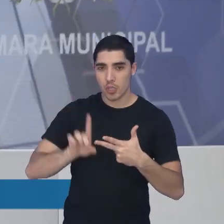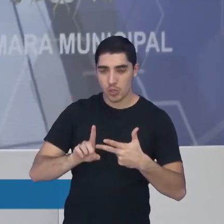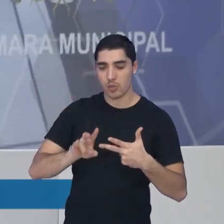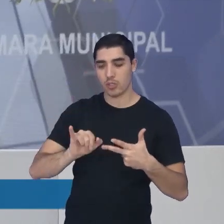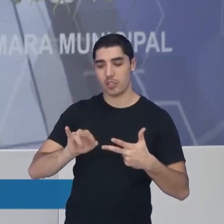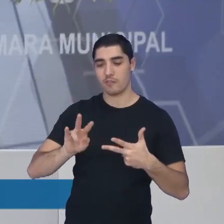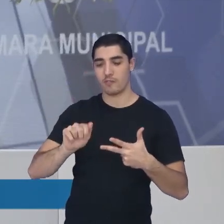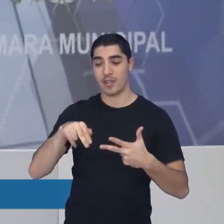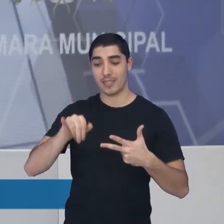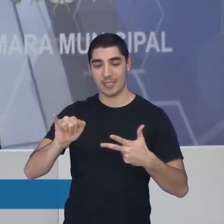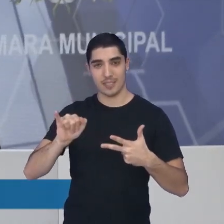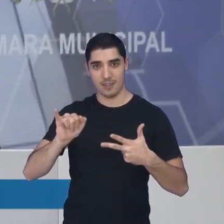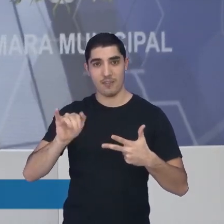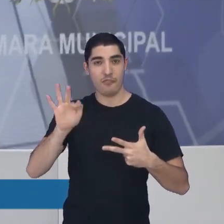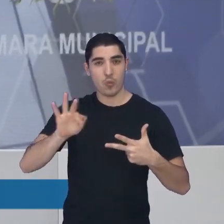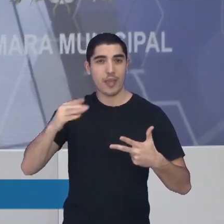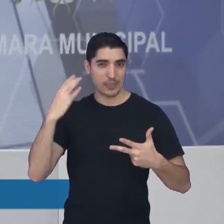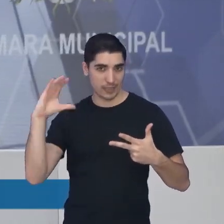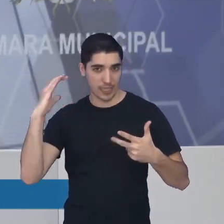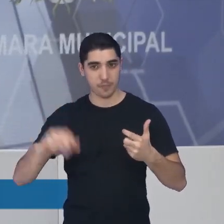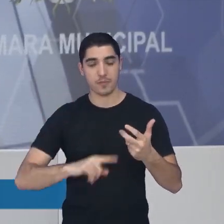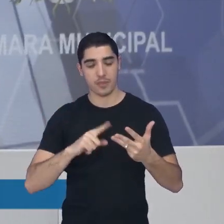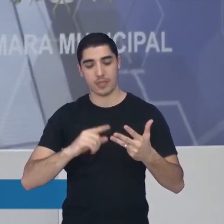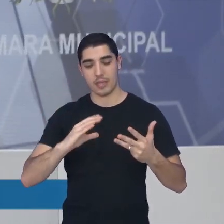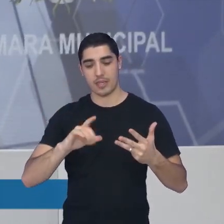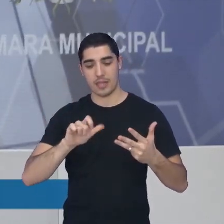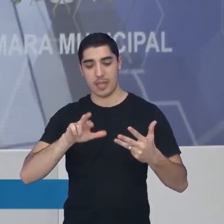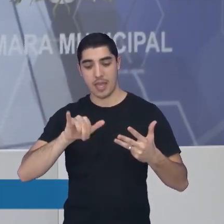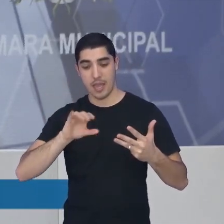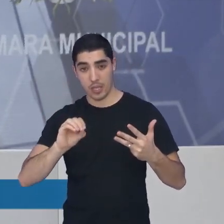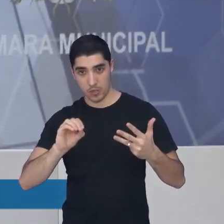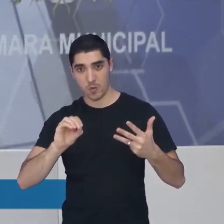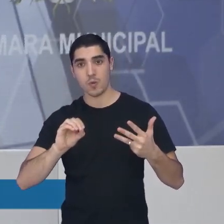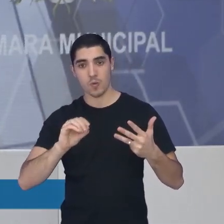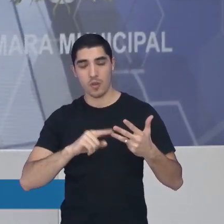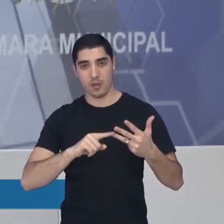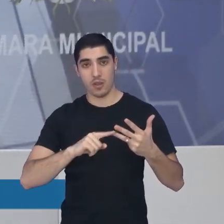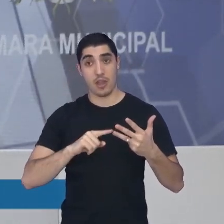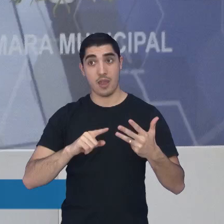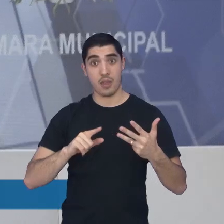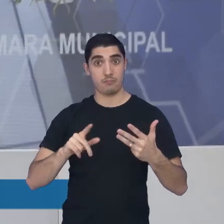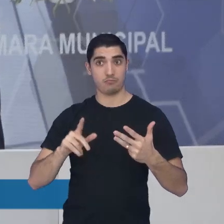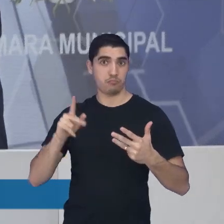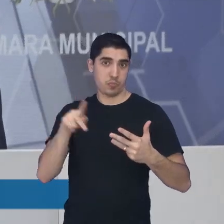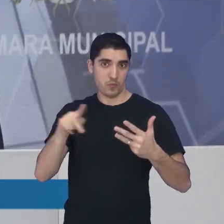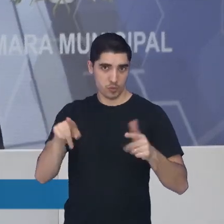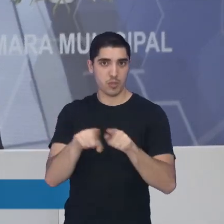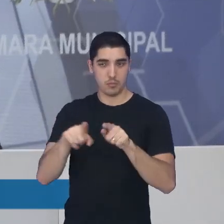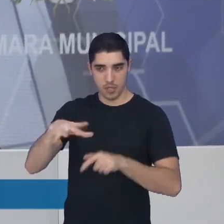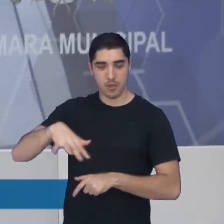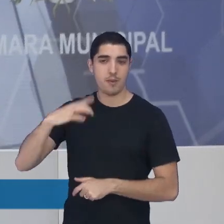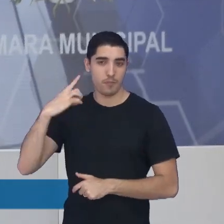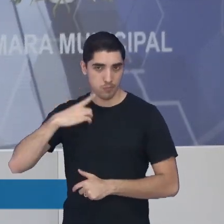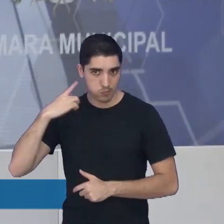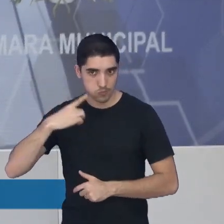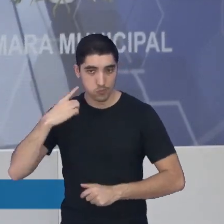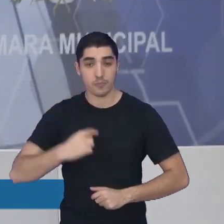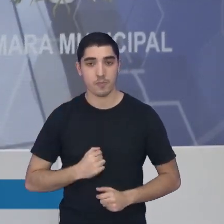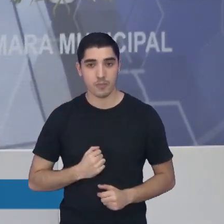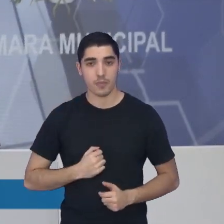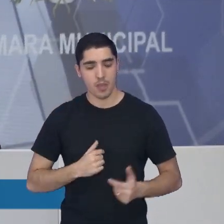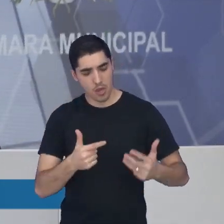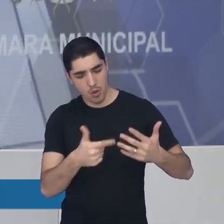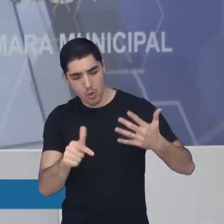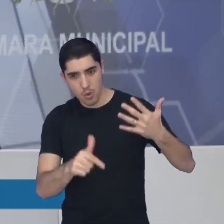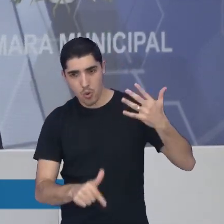Ivani, ao professor Clério, que é o decano da Faculdade de Direito, né? Aos professores